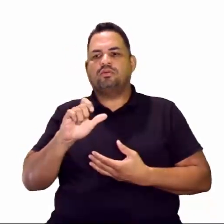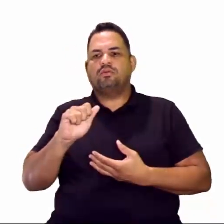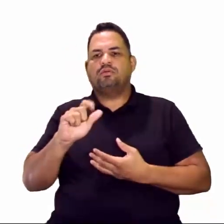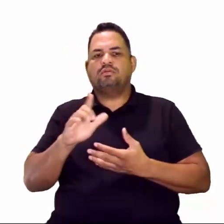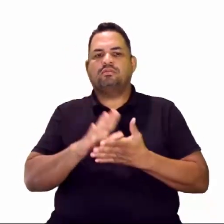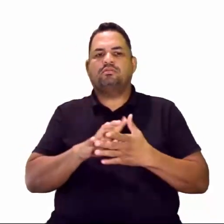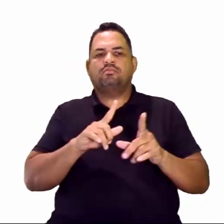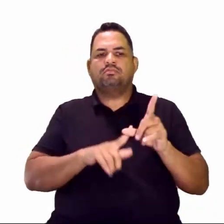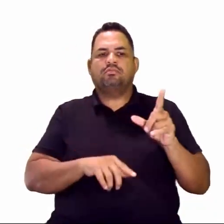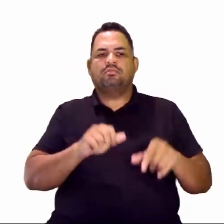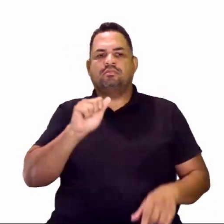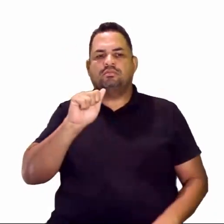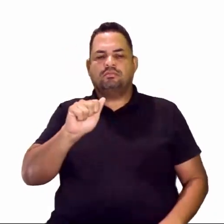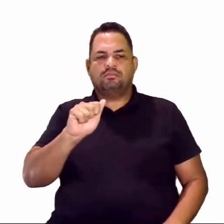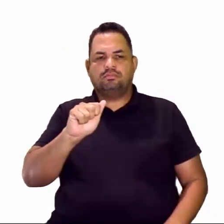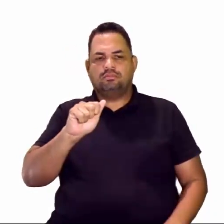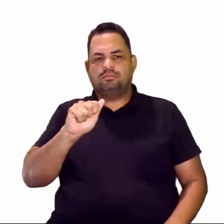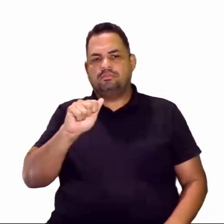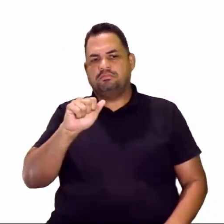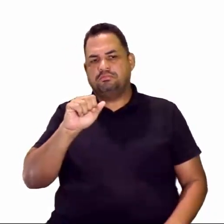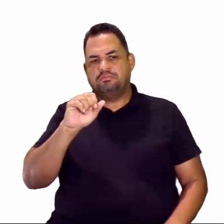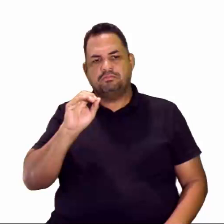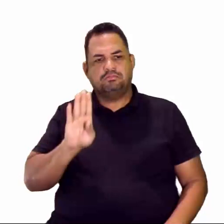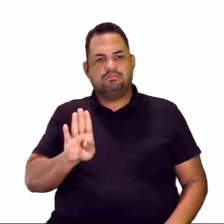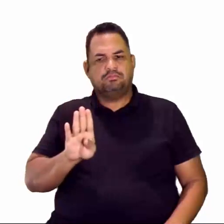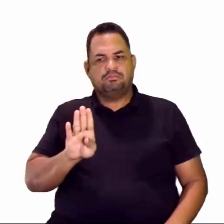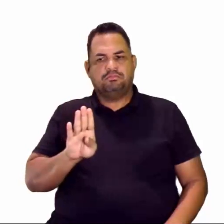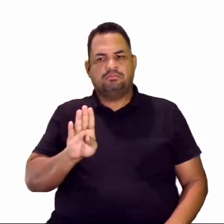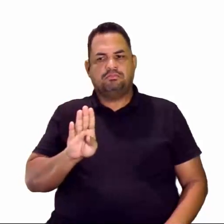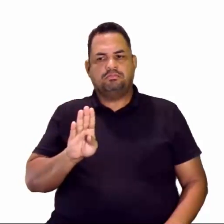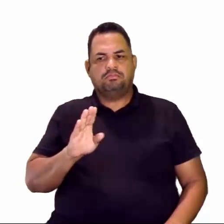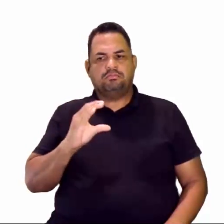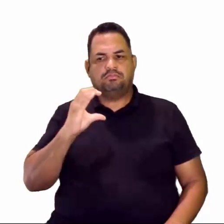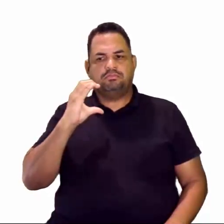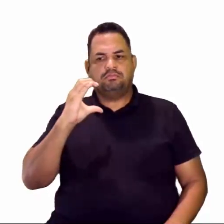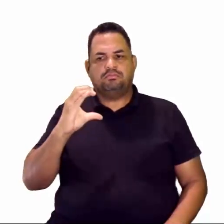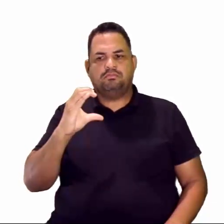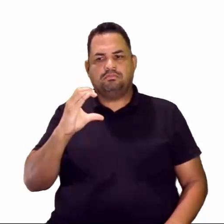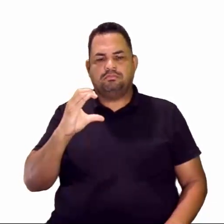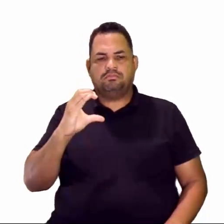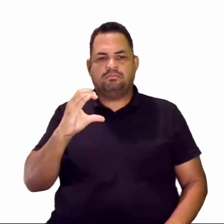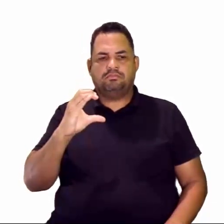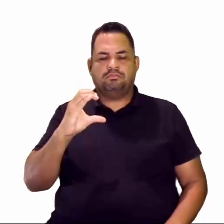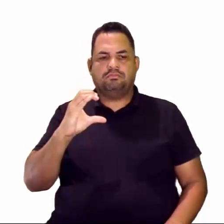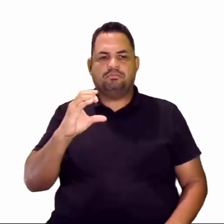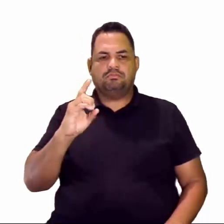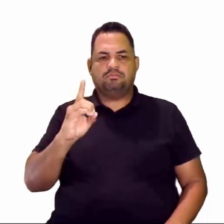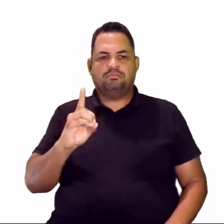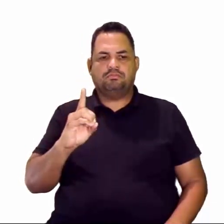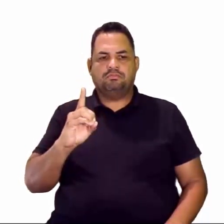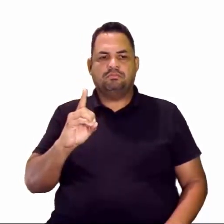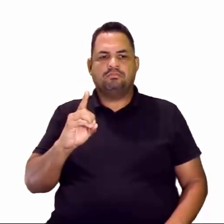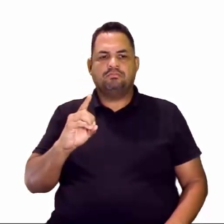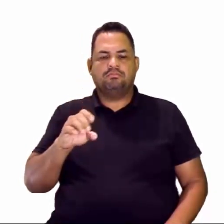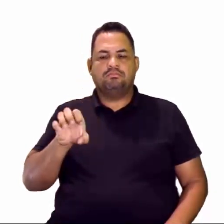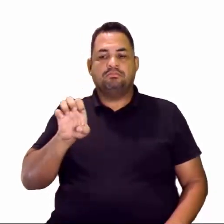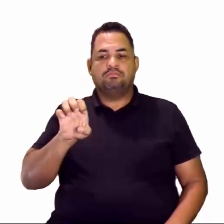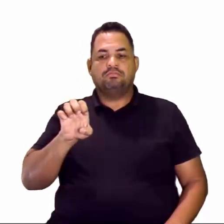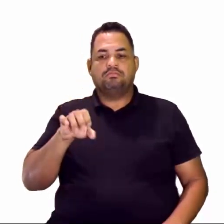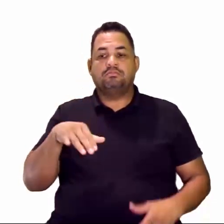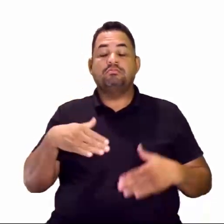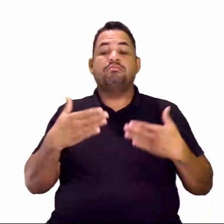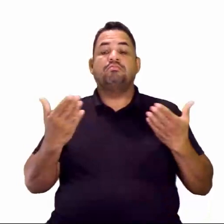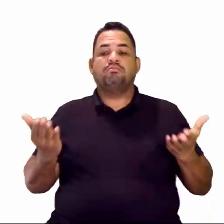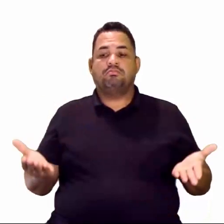está na letra A? Será que está na letra B? Será que está na letra C? Na letra D? Ou